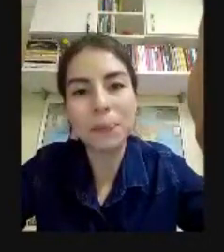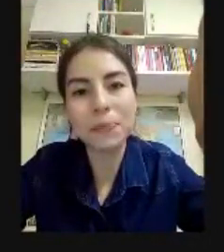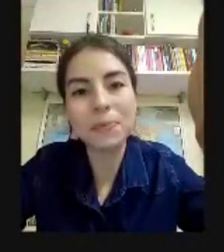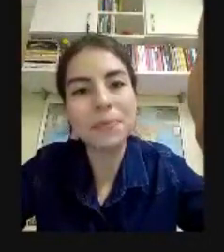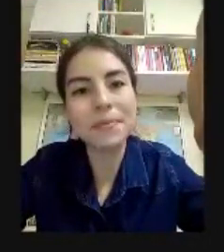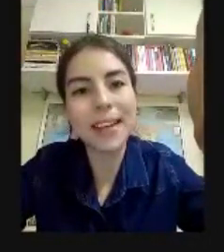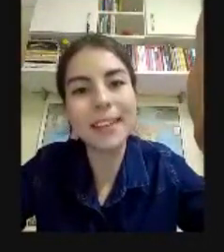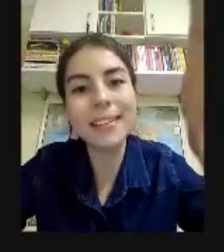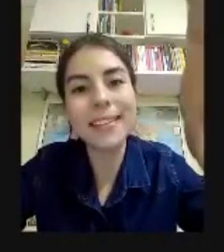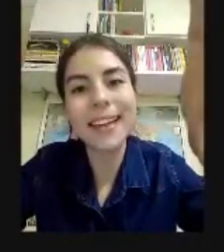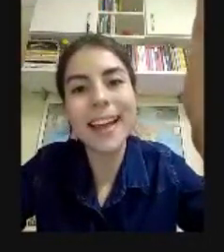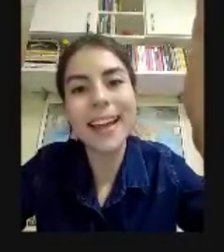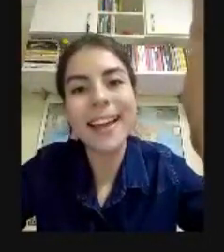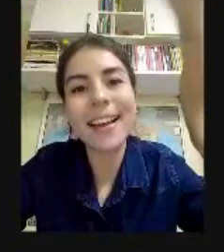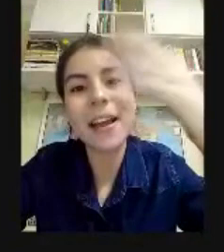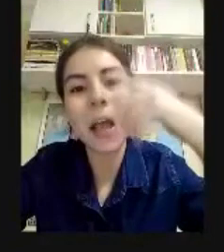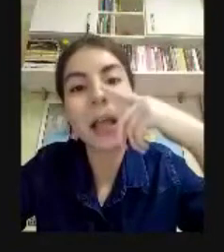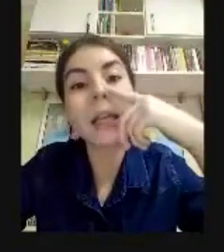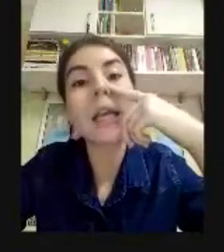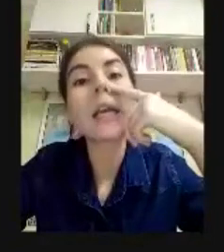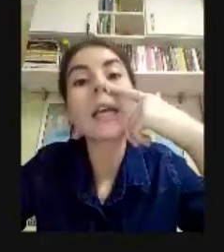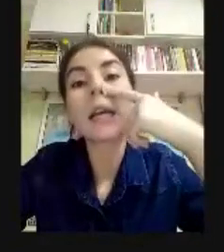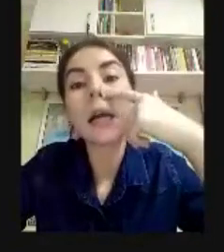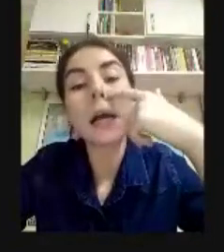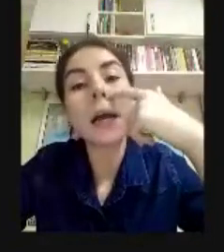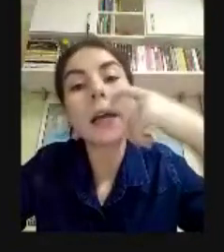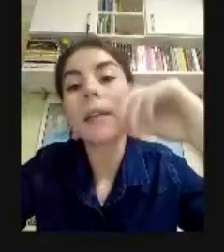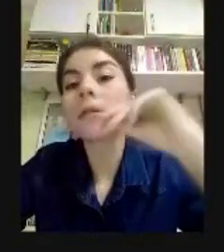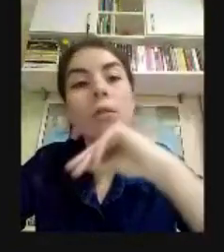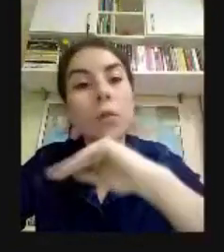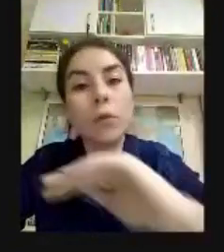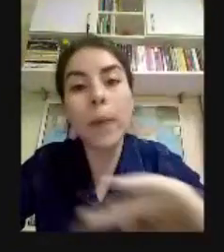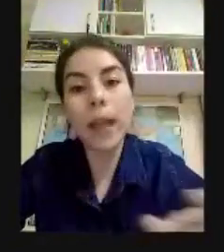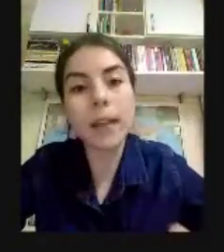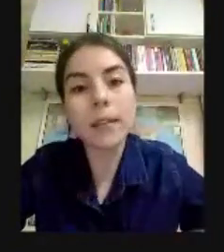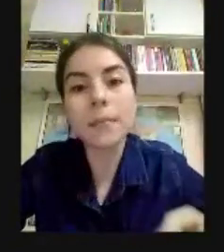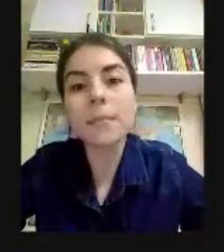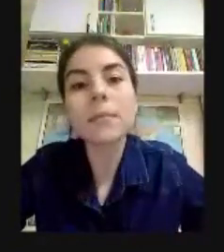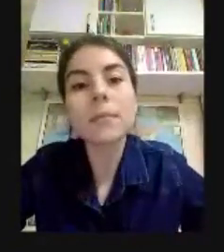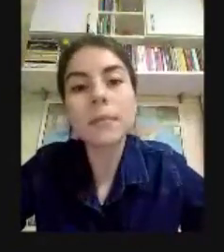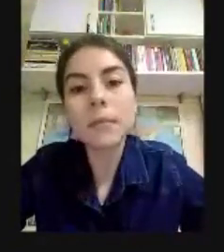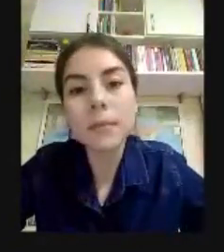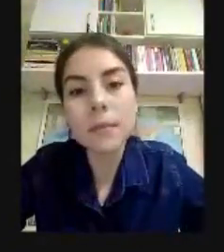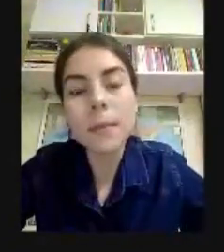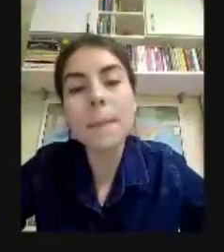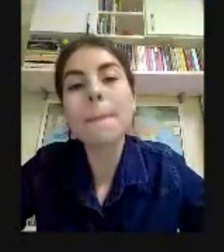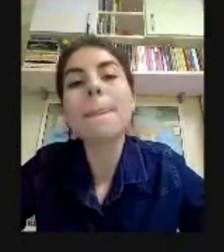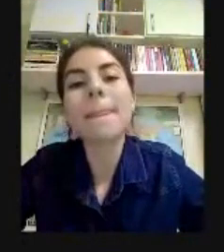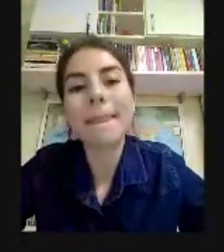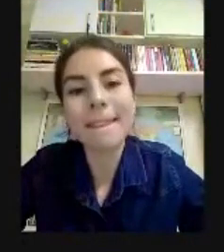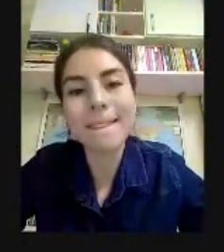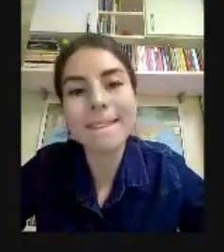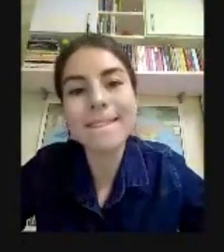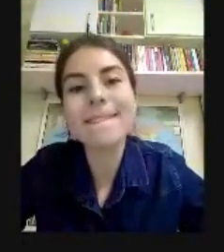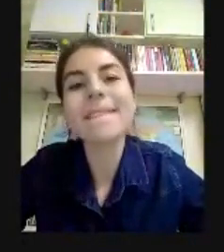diego na fazer uma lista de palavras tudo bem alguns momentos